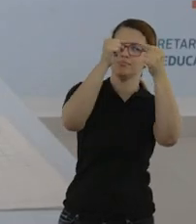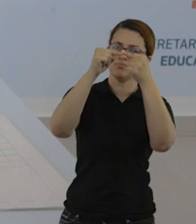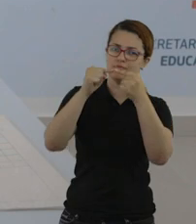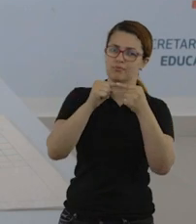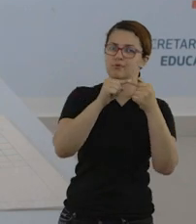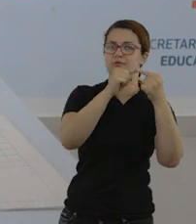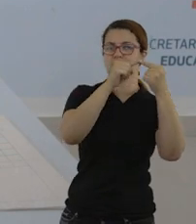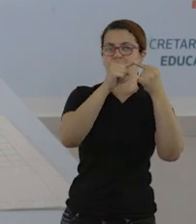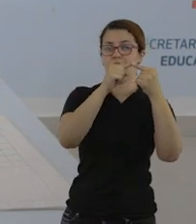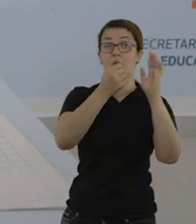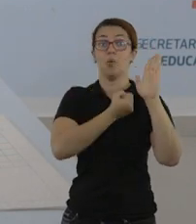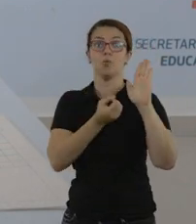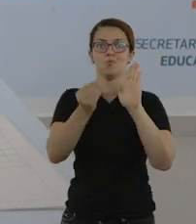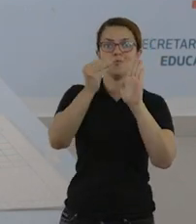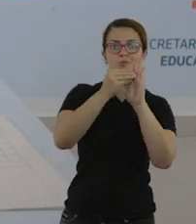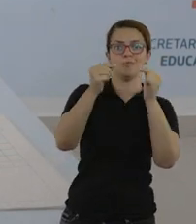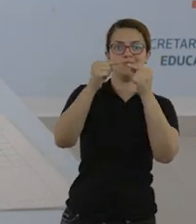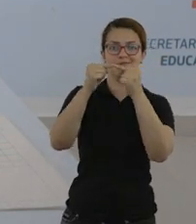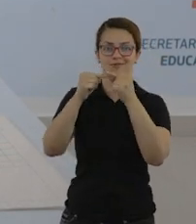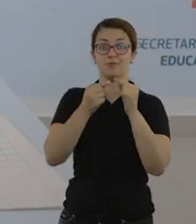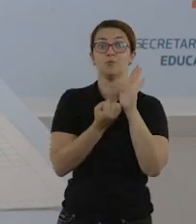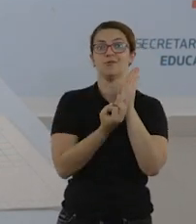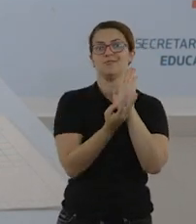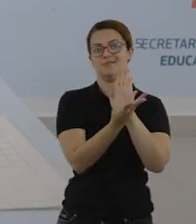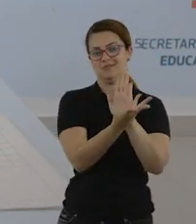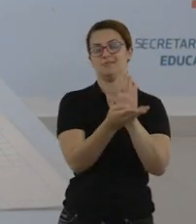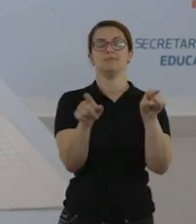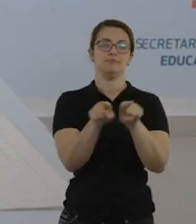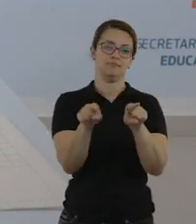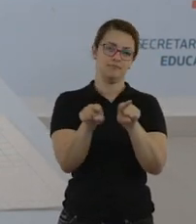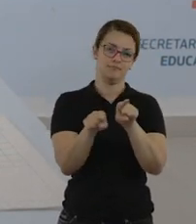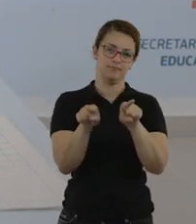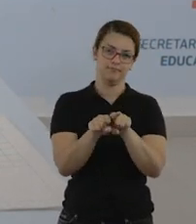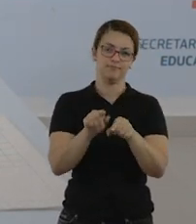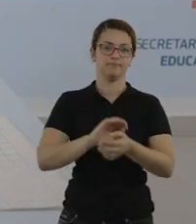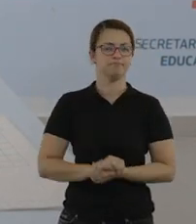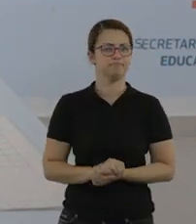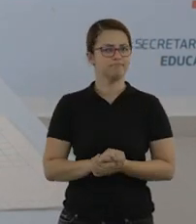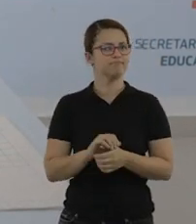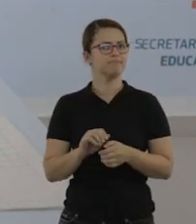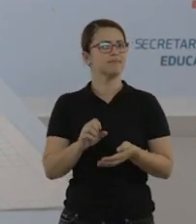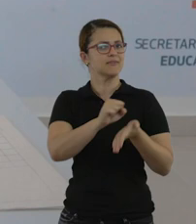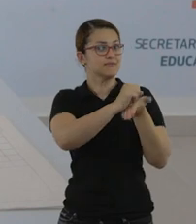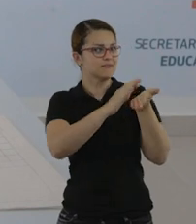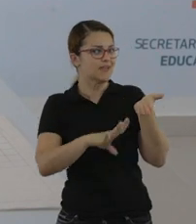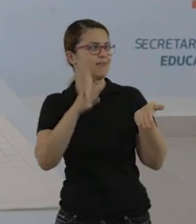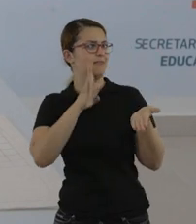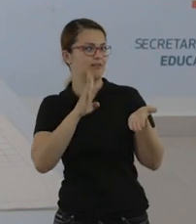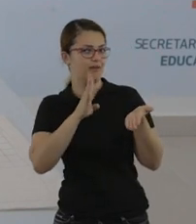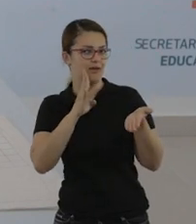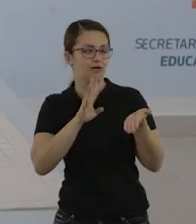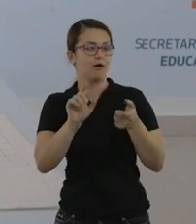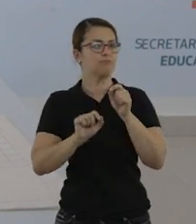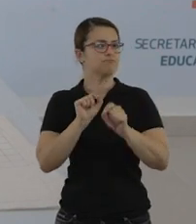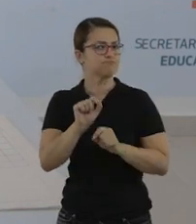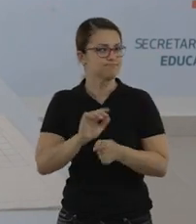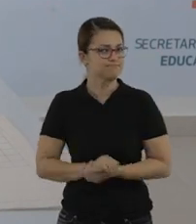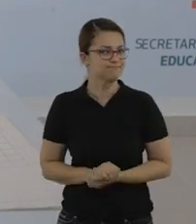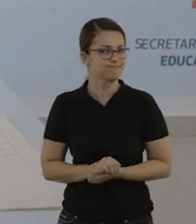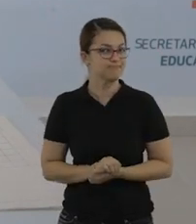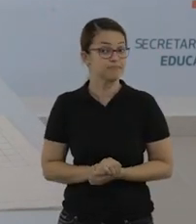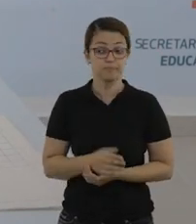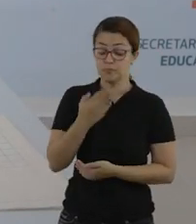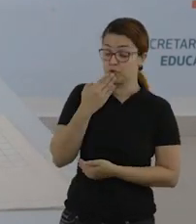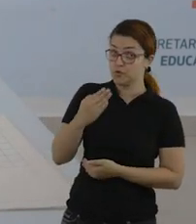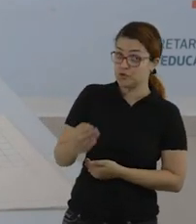o número com a quantidade. Mas também, fica uma atividade bem bacana, você pode para ela pedir para